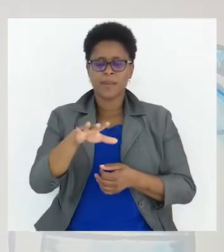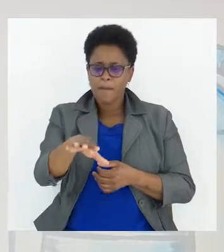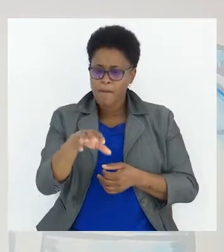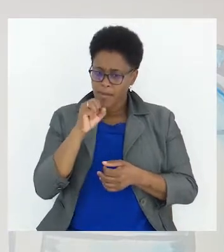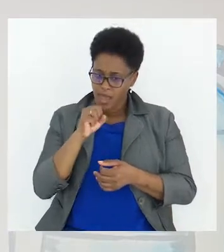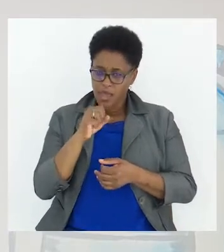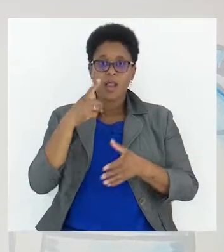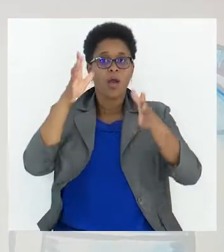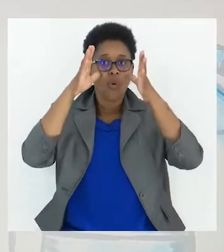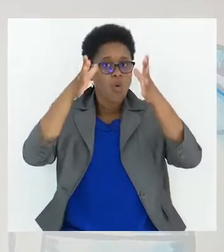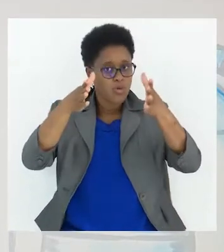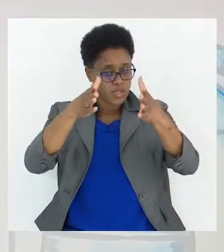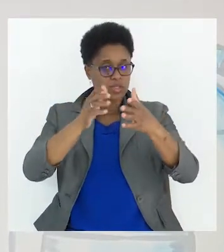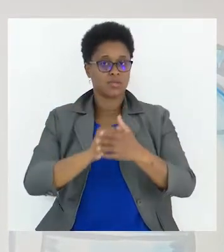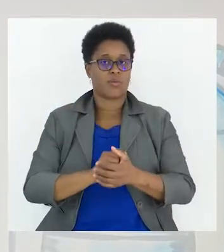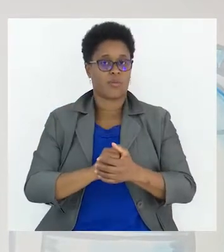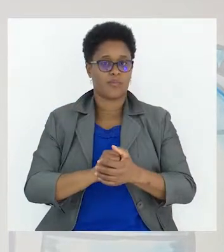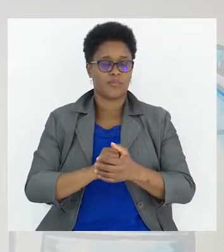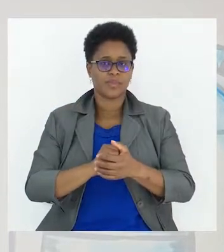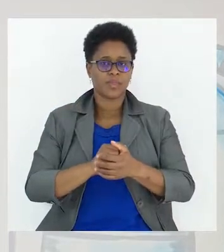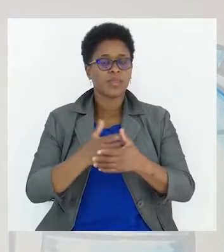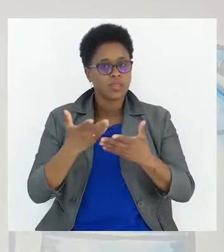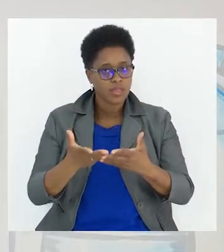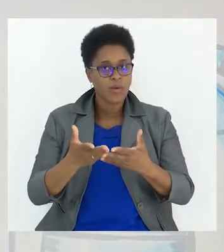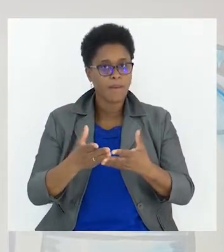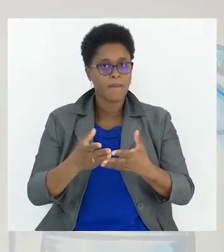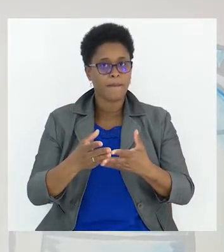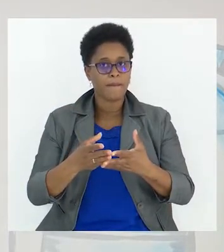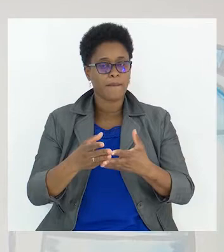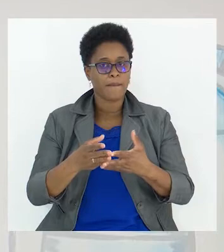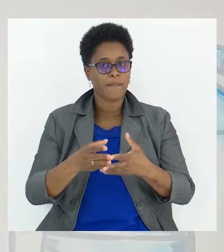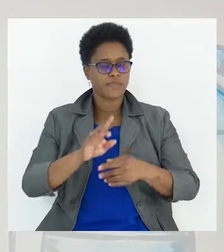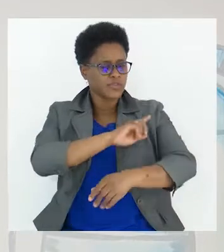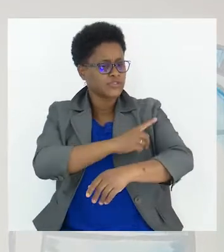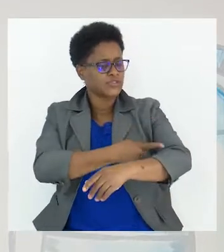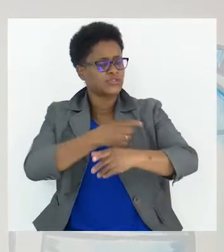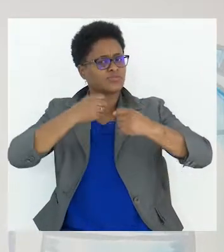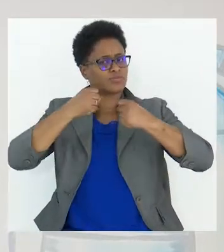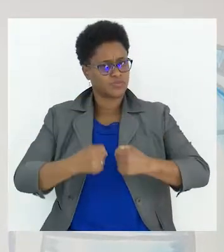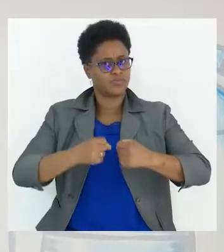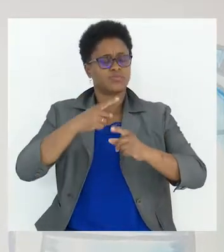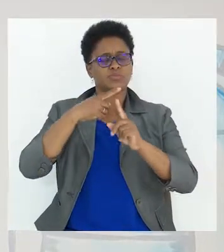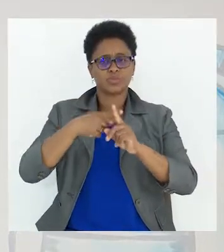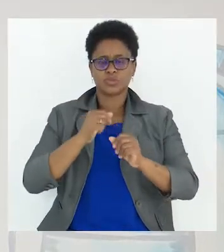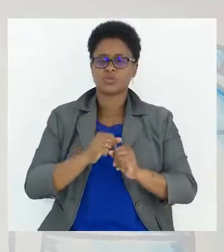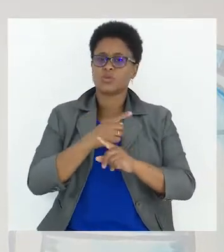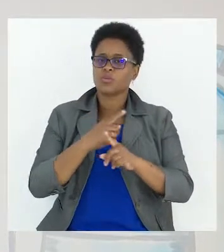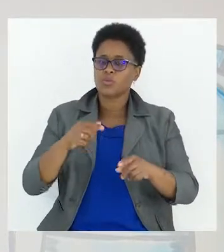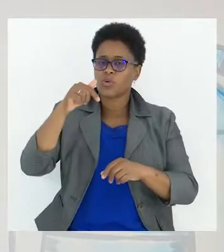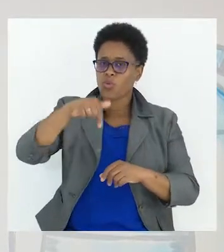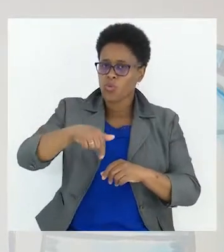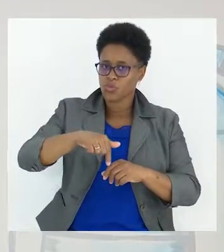pega da concentração, pega da energia positiva, porque